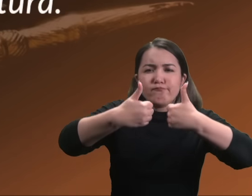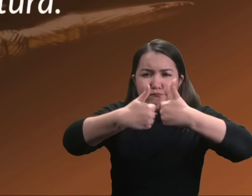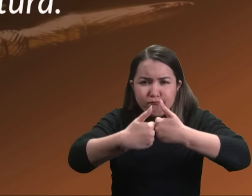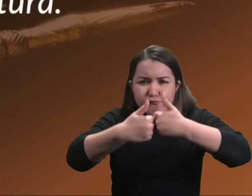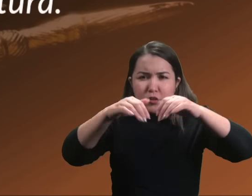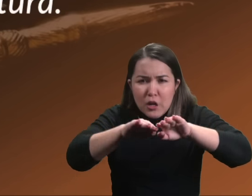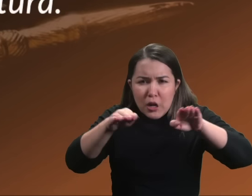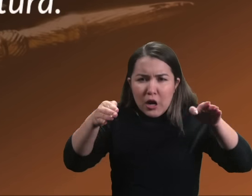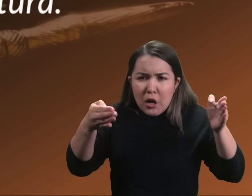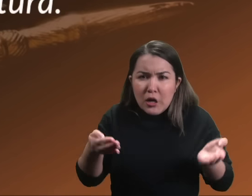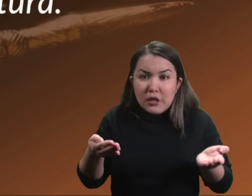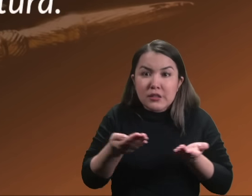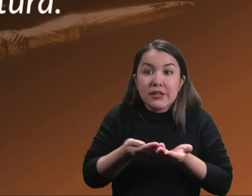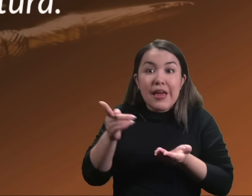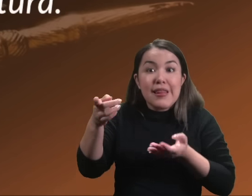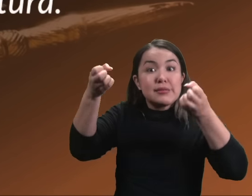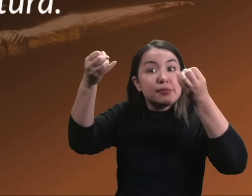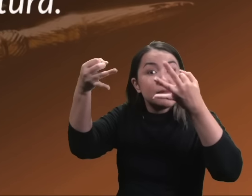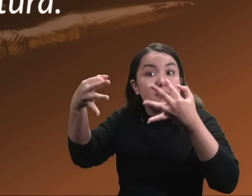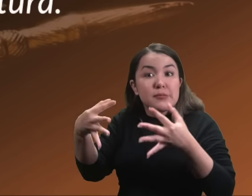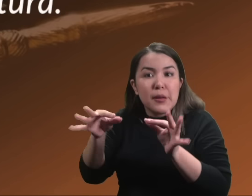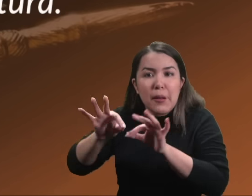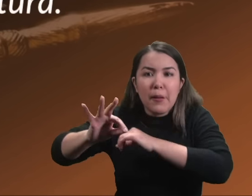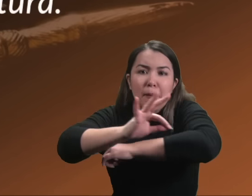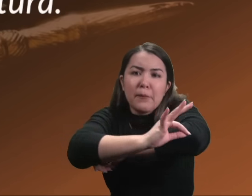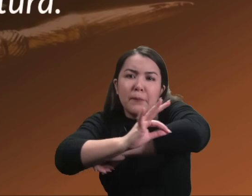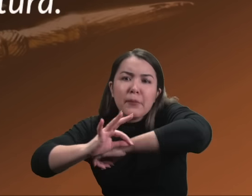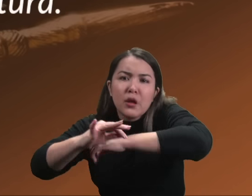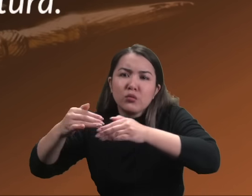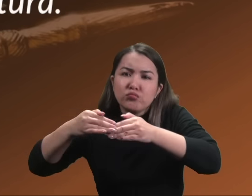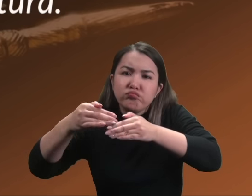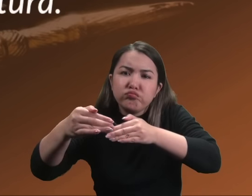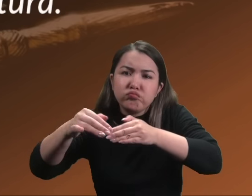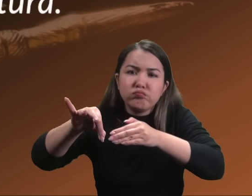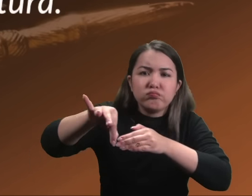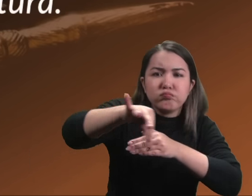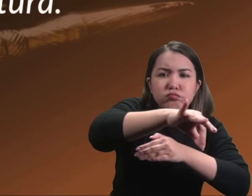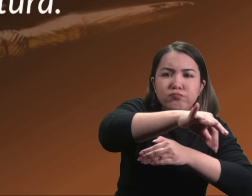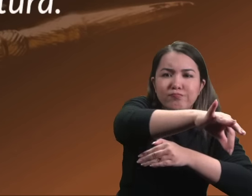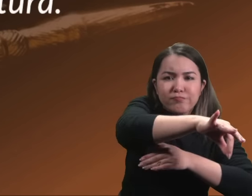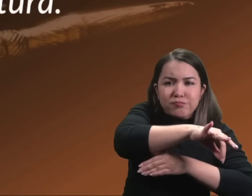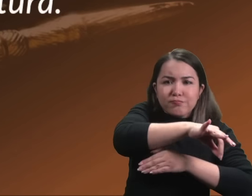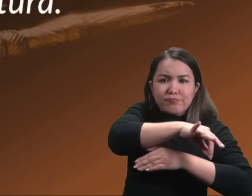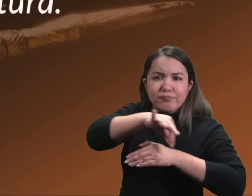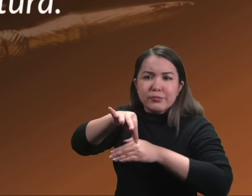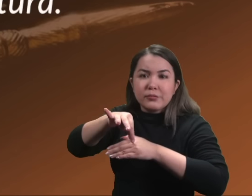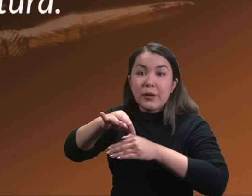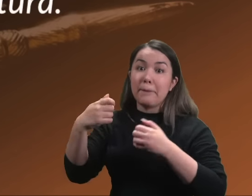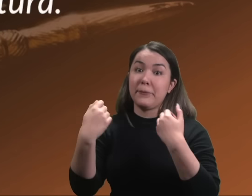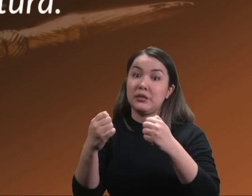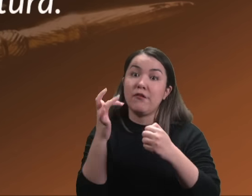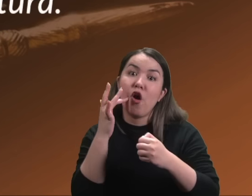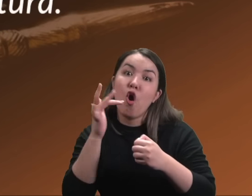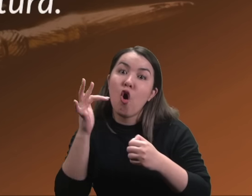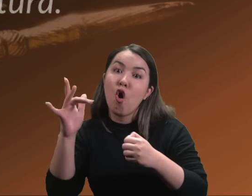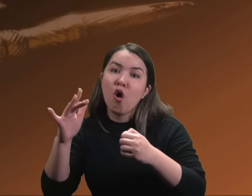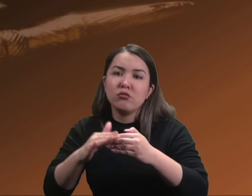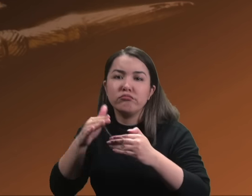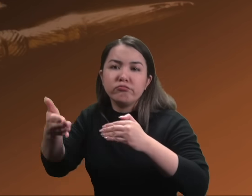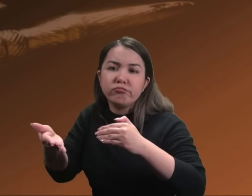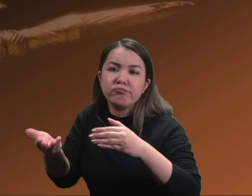largura e um côvado e e meio de altura essa era a medida da arca de Ouro Puro a cobrirá por dentro e por fora